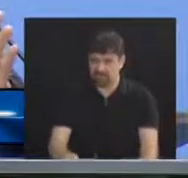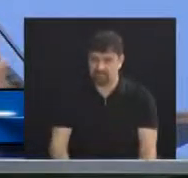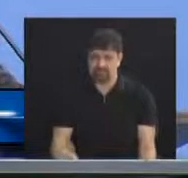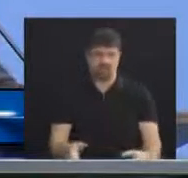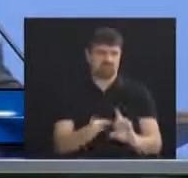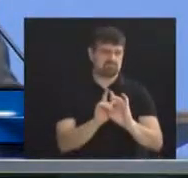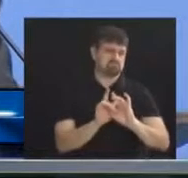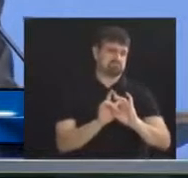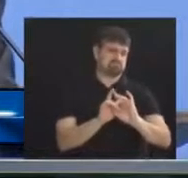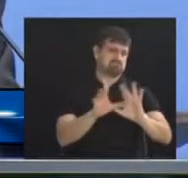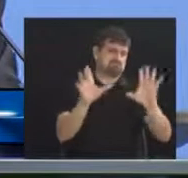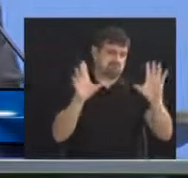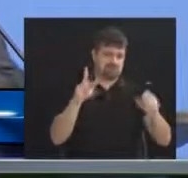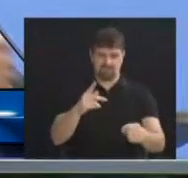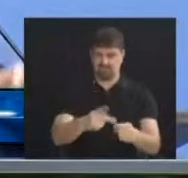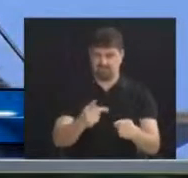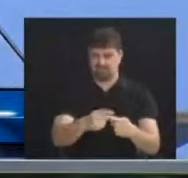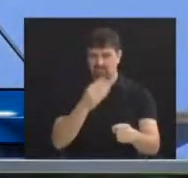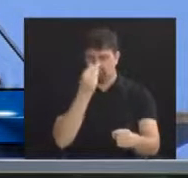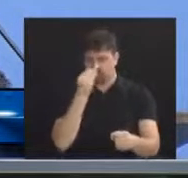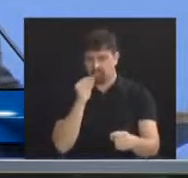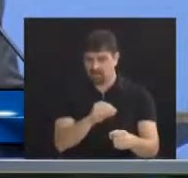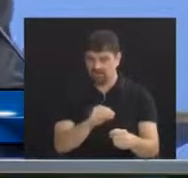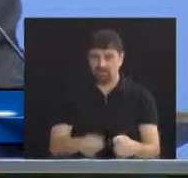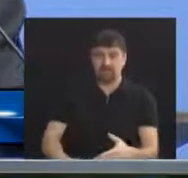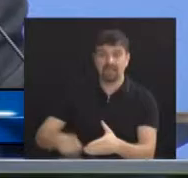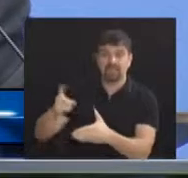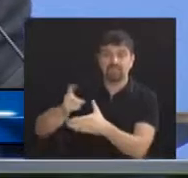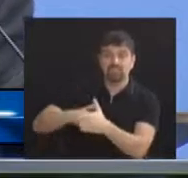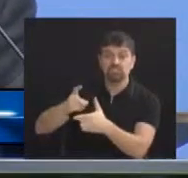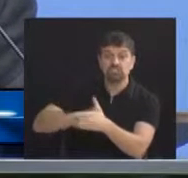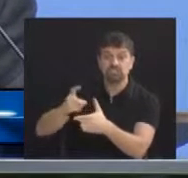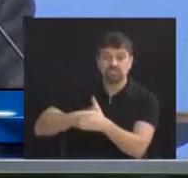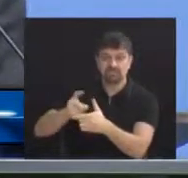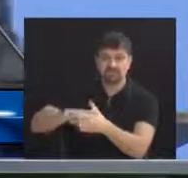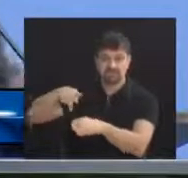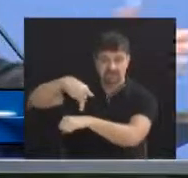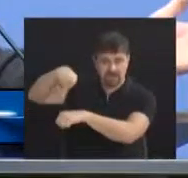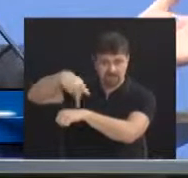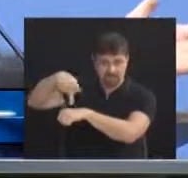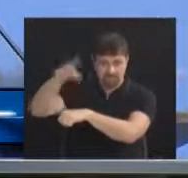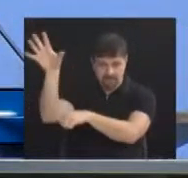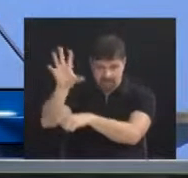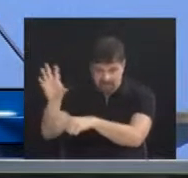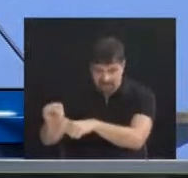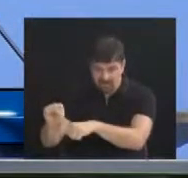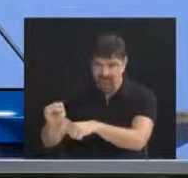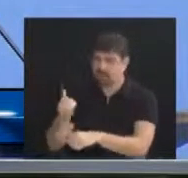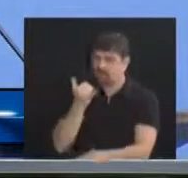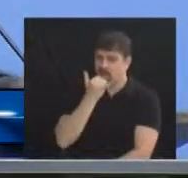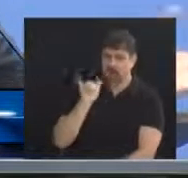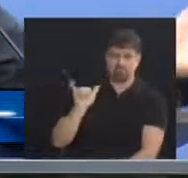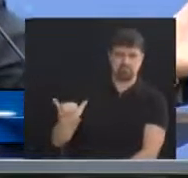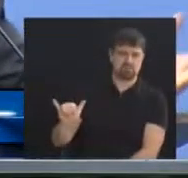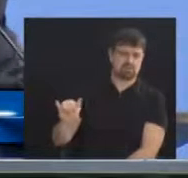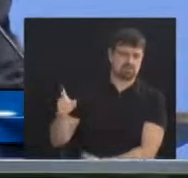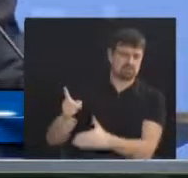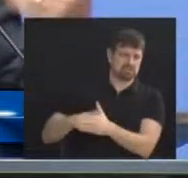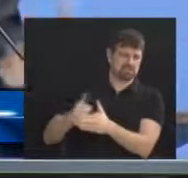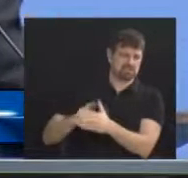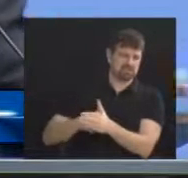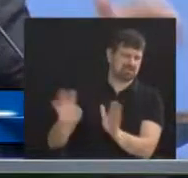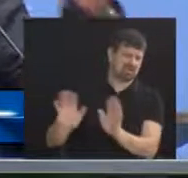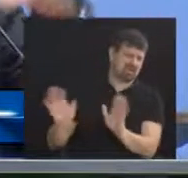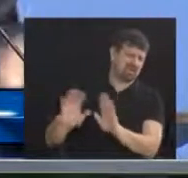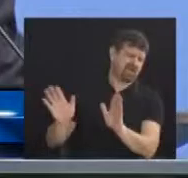ali deixaram à vontade, como perdoaram dívida de países africanos, como se o país aqui fosse uma maravilha,